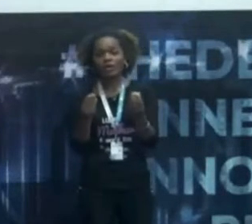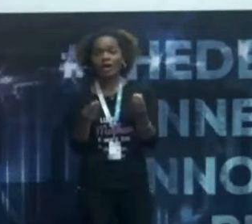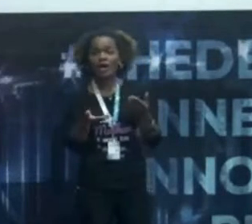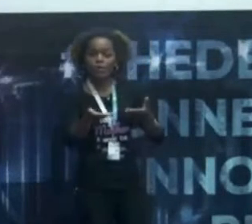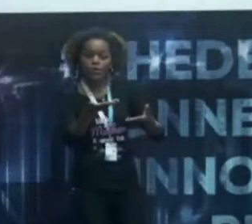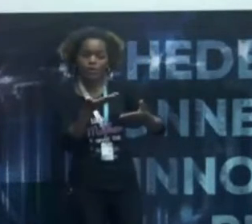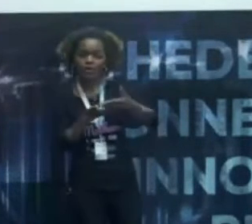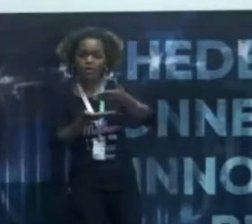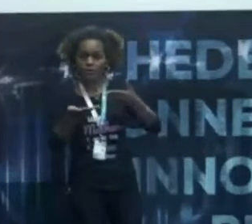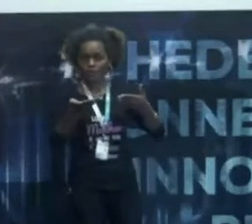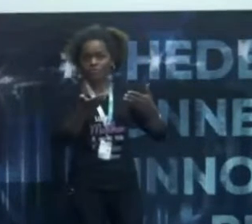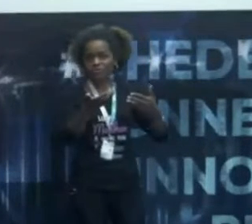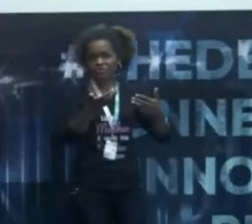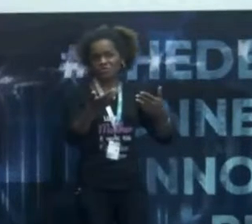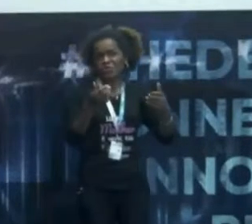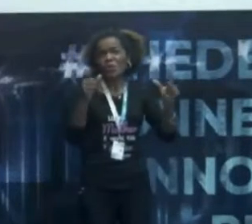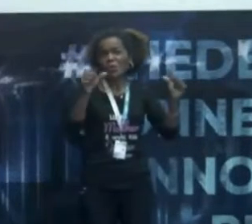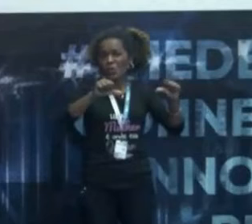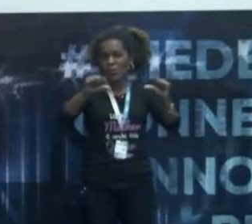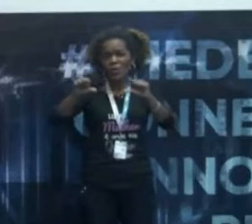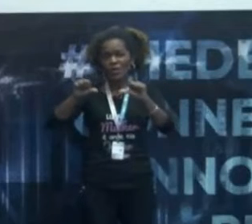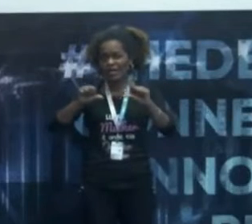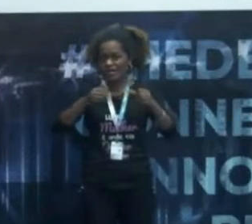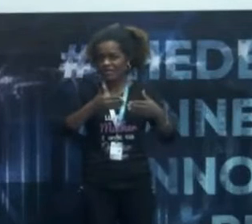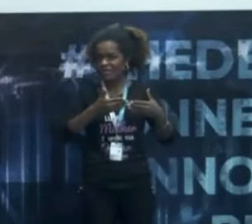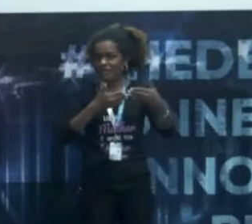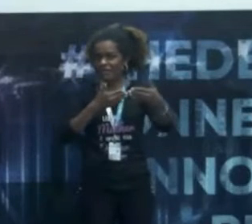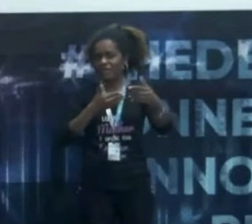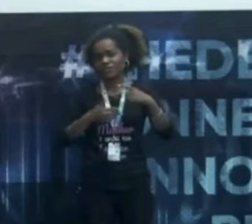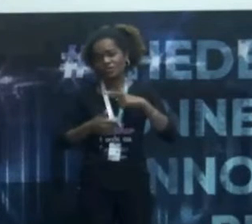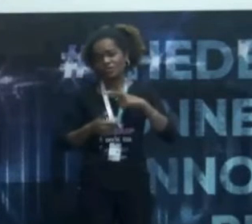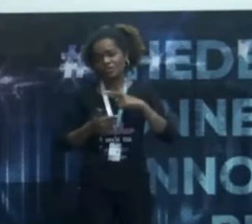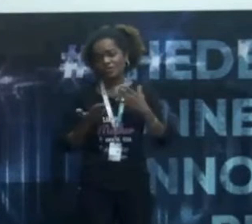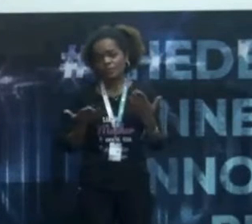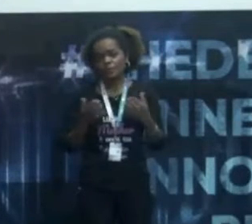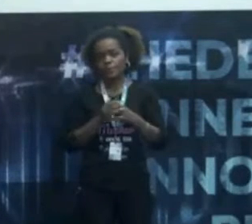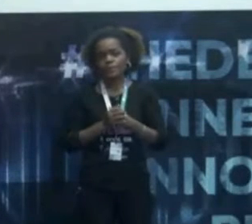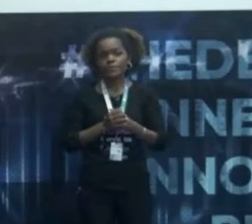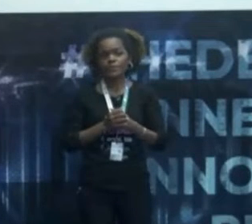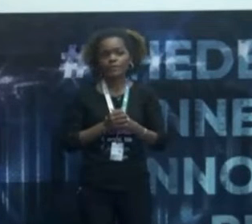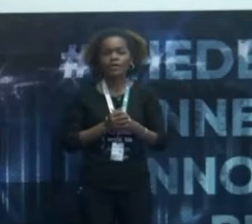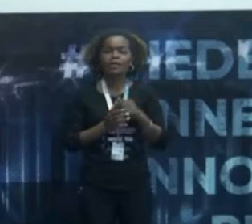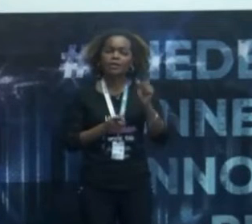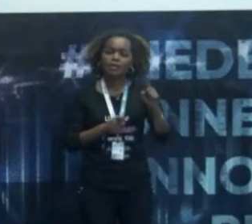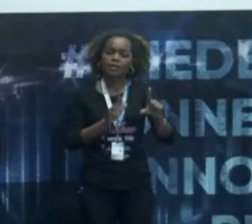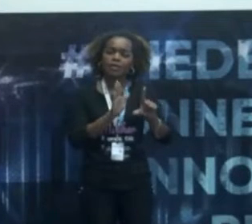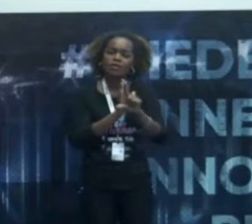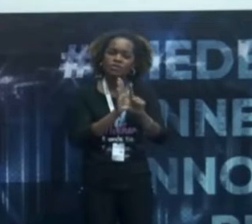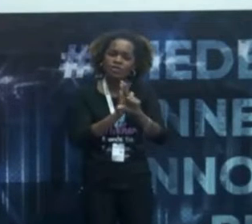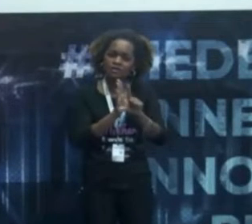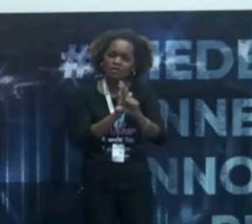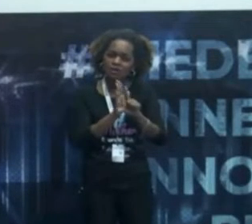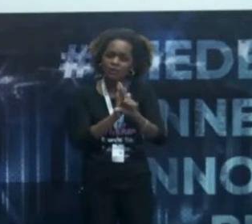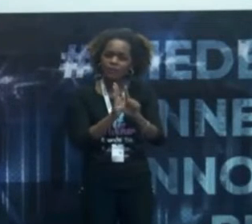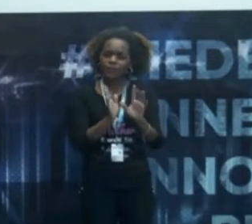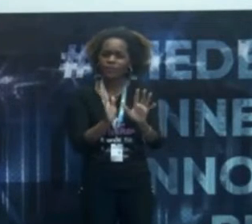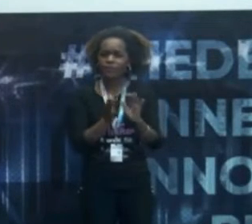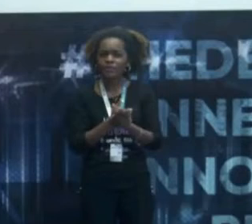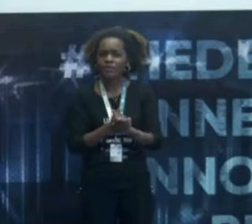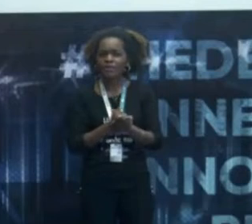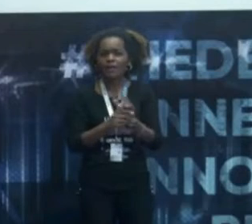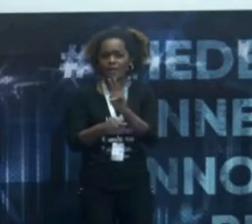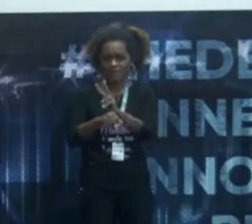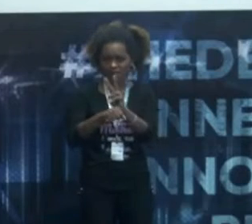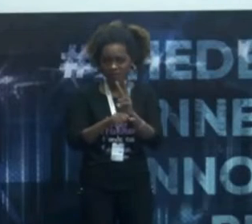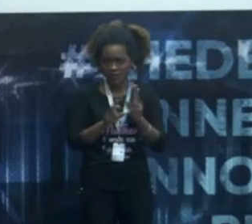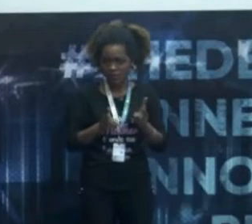né? Que está previsto na LOA, que é uma legislação, um benefício chamado BPC, Benefício de Prestação Continuada,